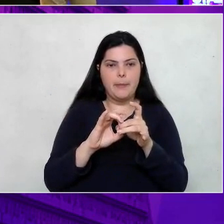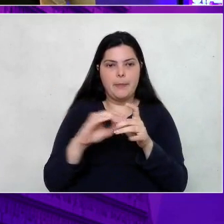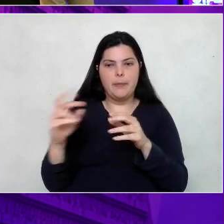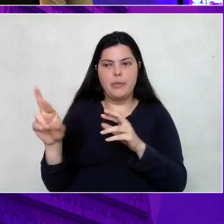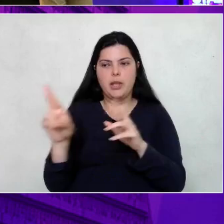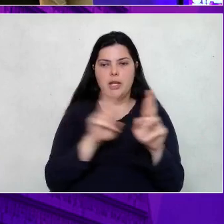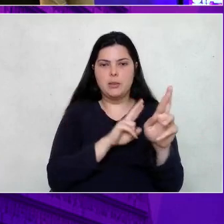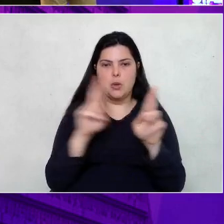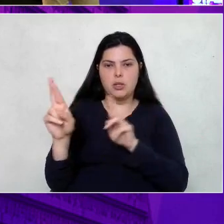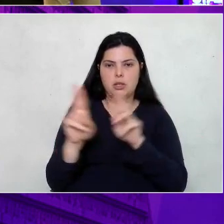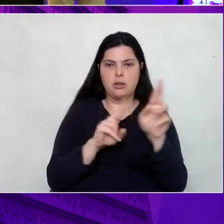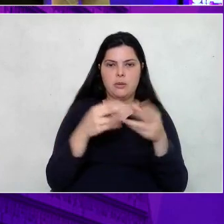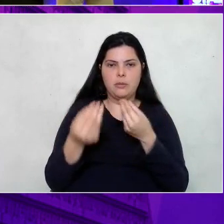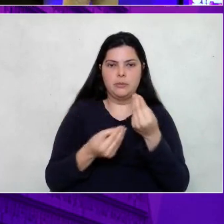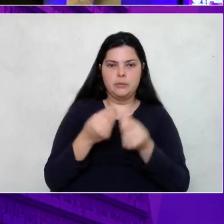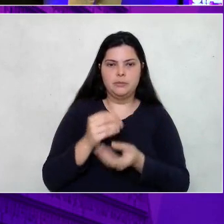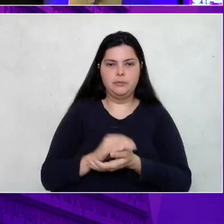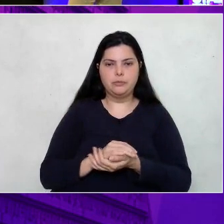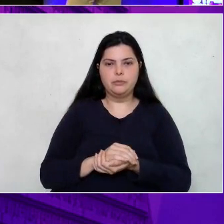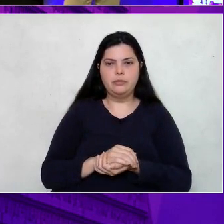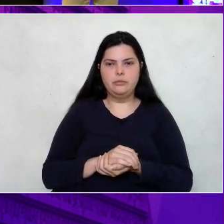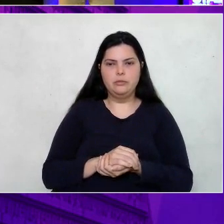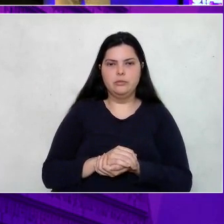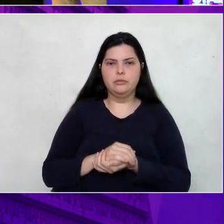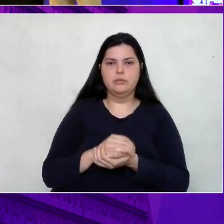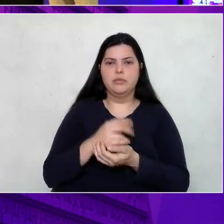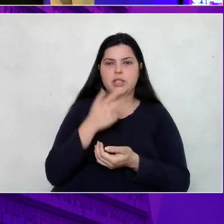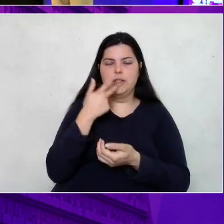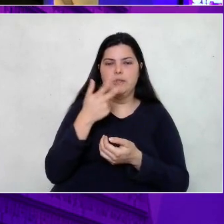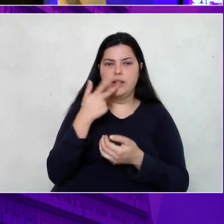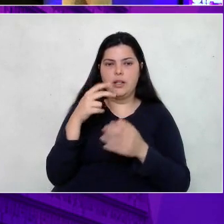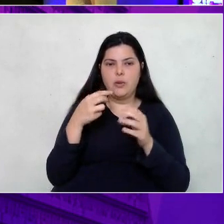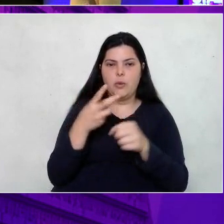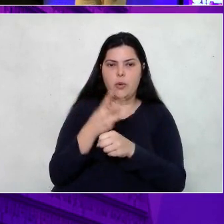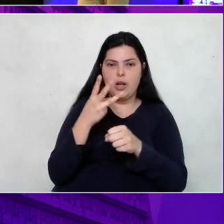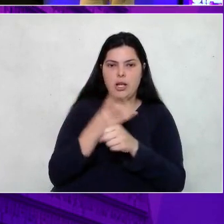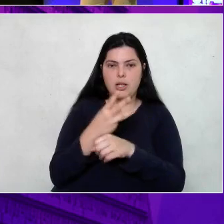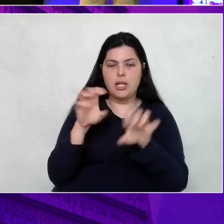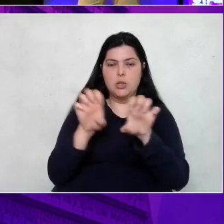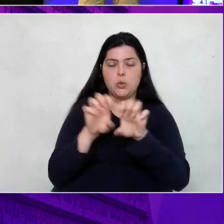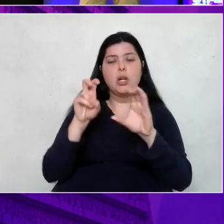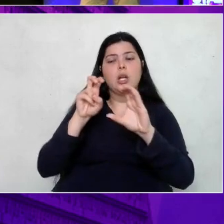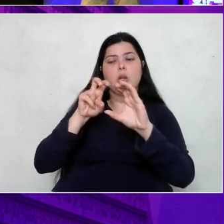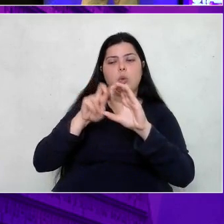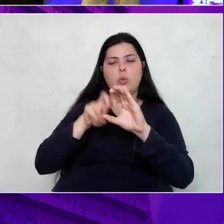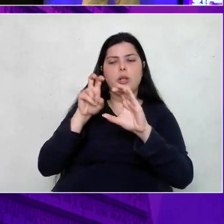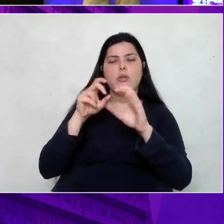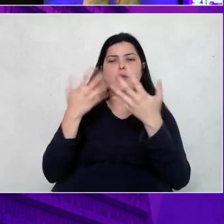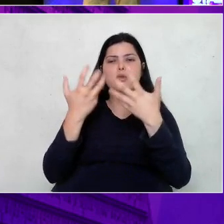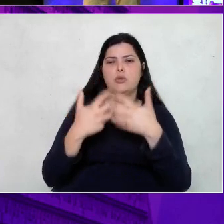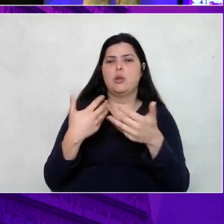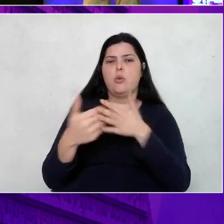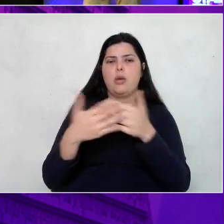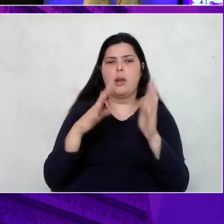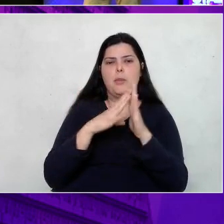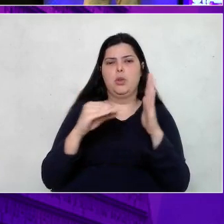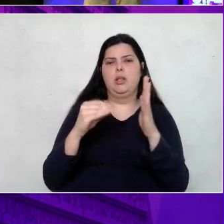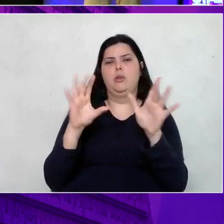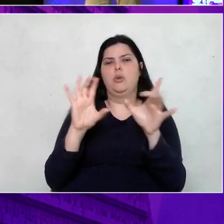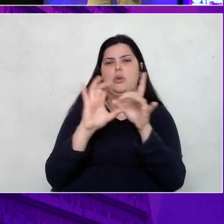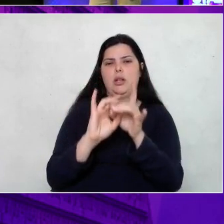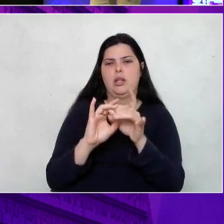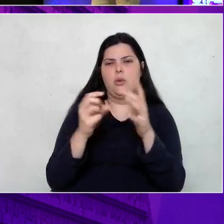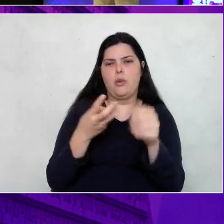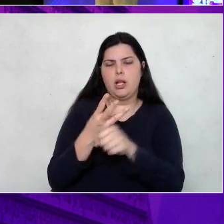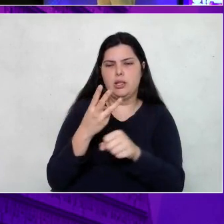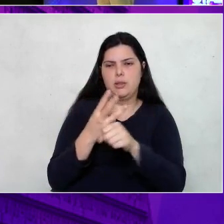ele. E aí, quando a gente está falando de WhatsApp, essa estrutura da Twilio, mas essa estrutura funciona para qualquer modelo de conexão com o WhatsApp, tá?